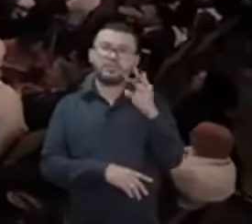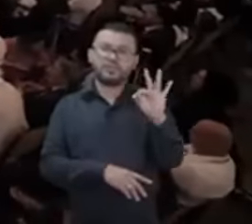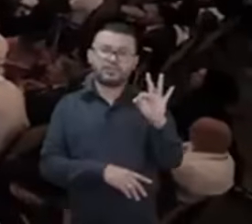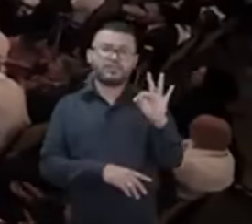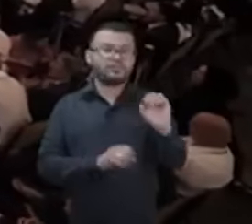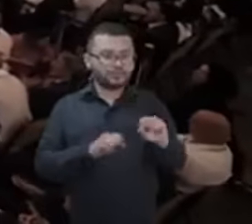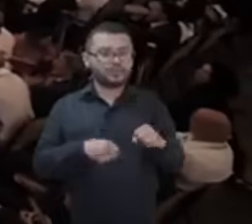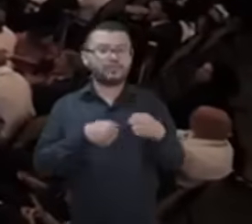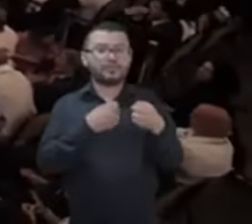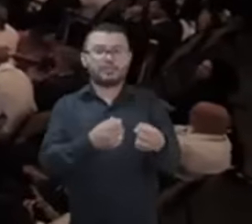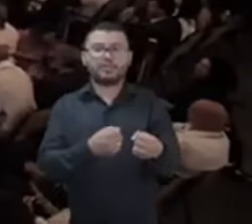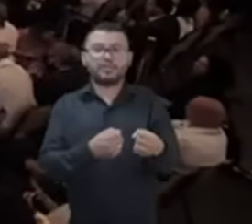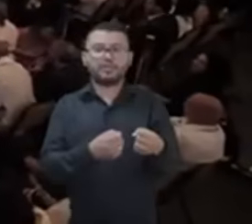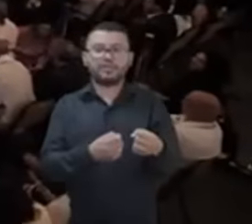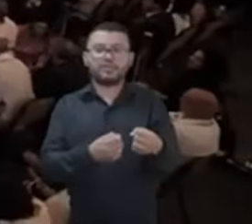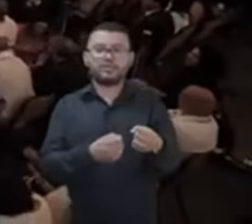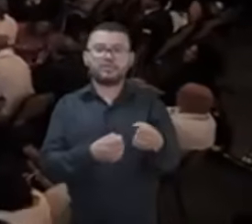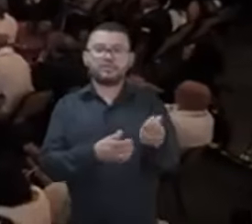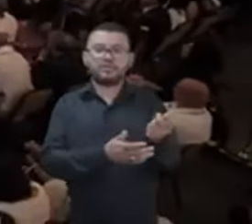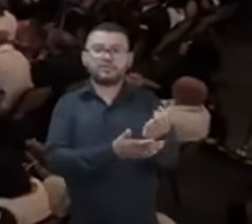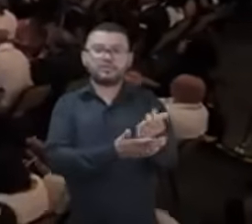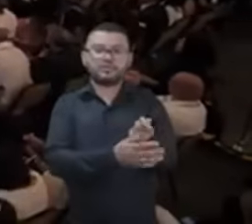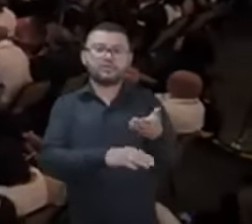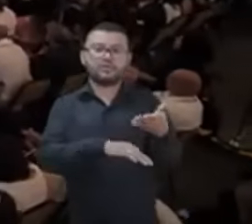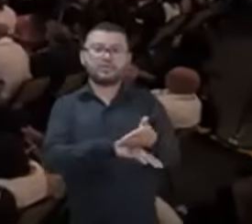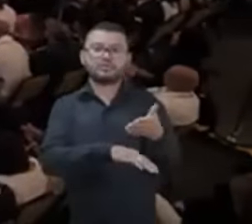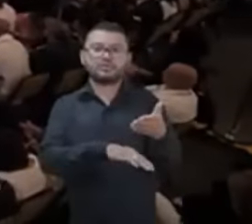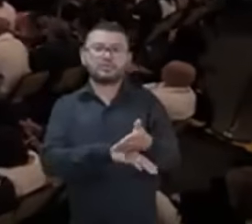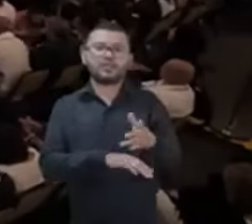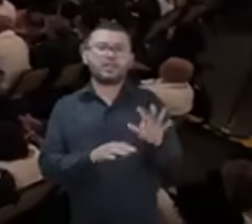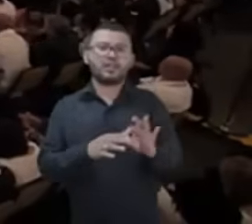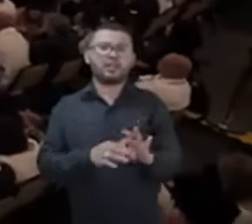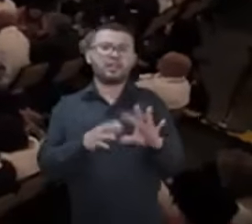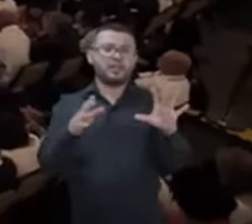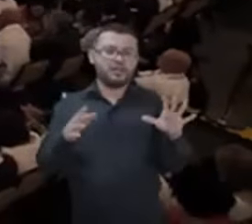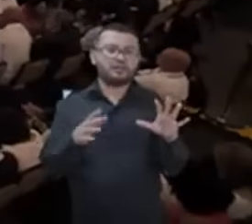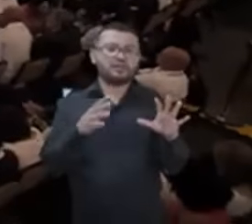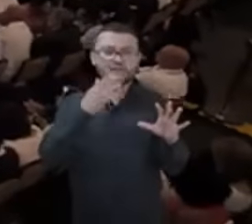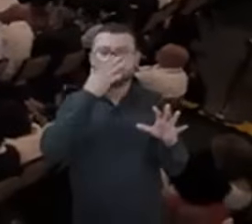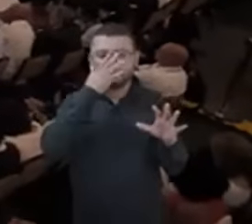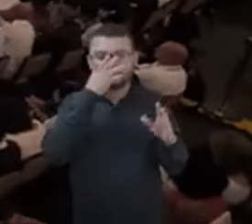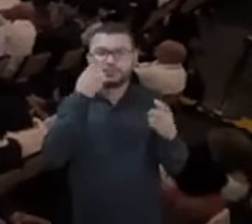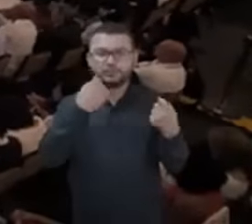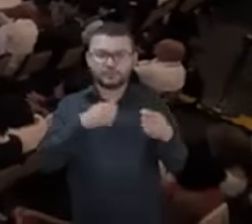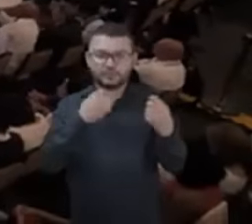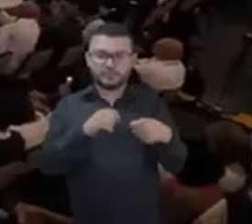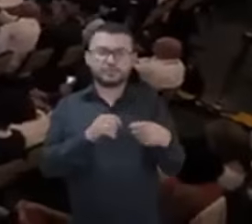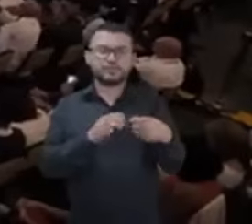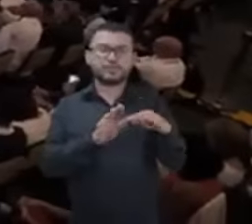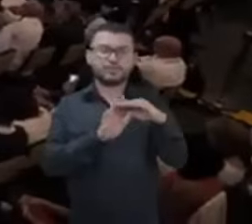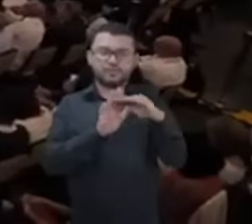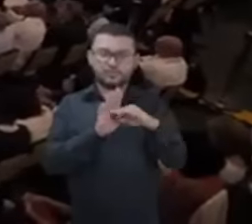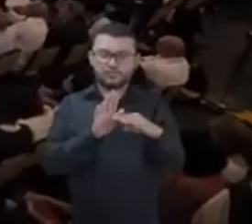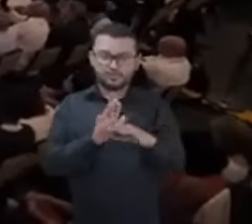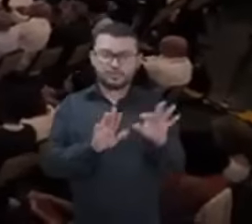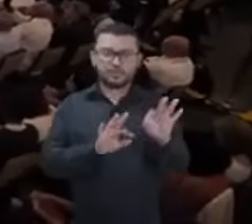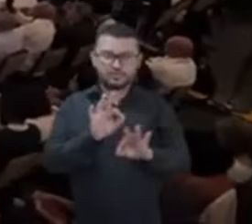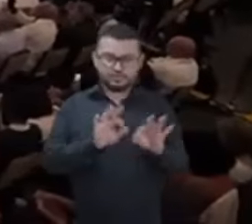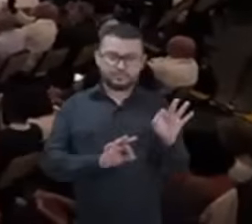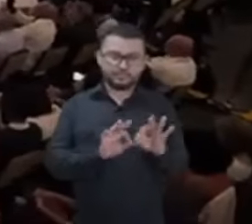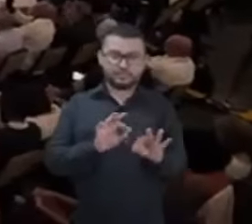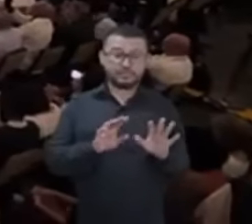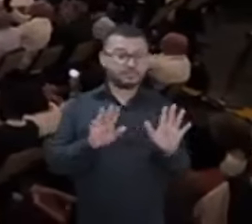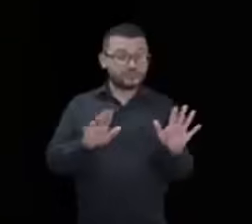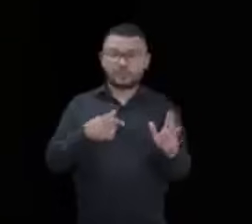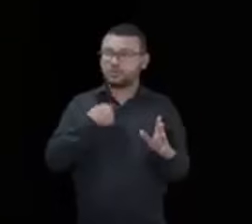orçamento participativo, que o orçamento participativo esteja saindo da nossa agenda enquanto partido. Nós não